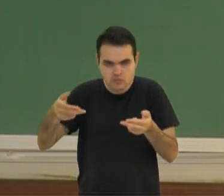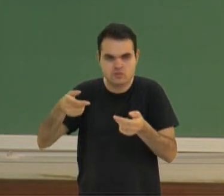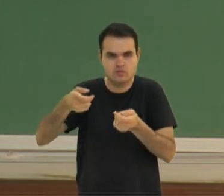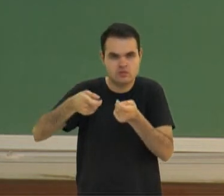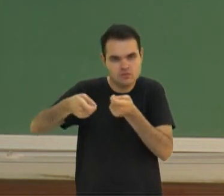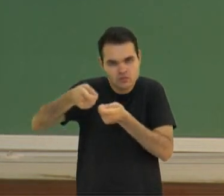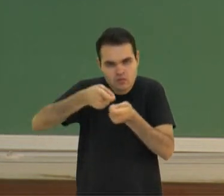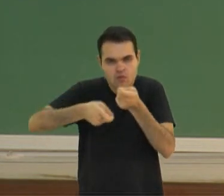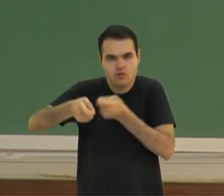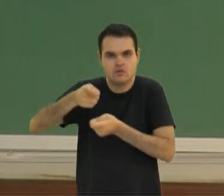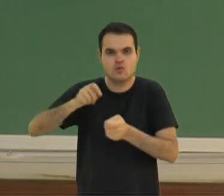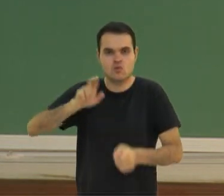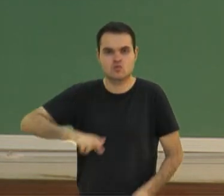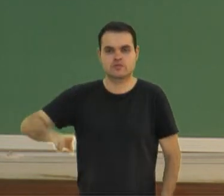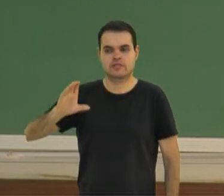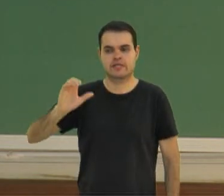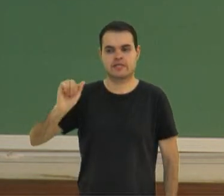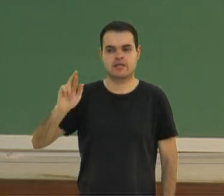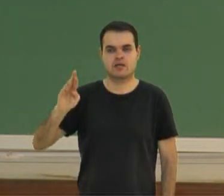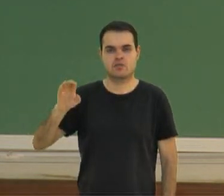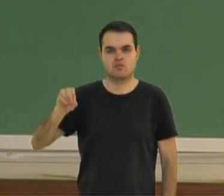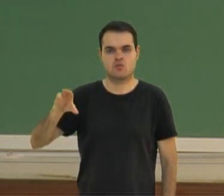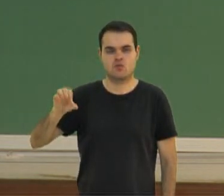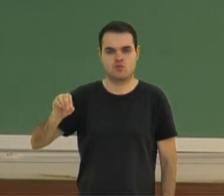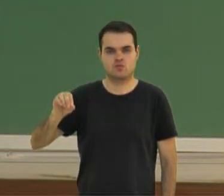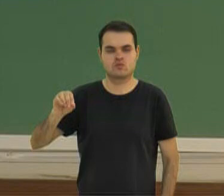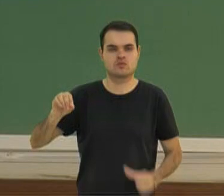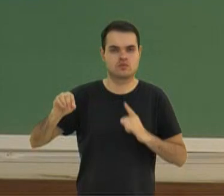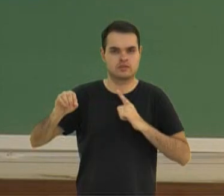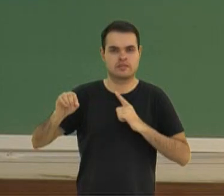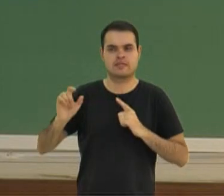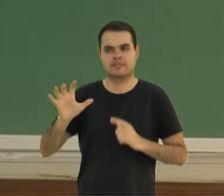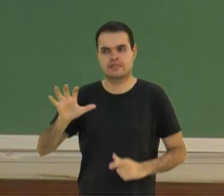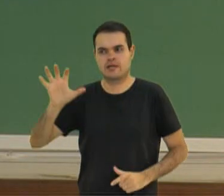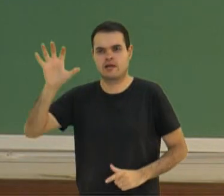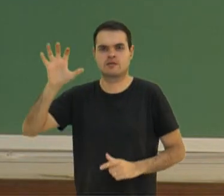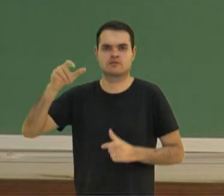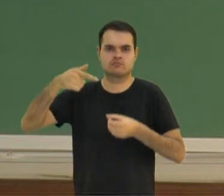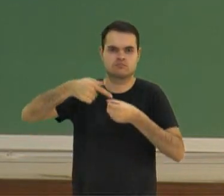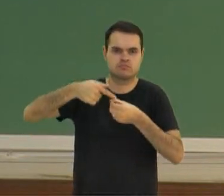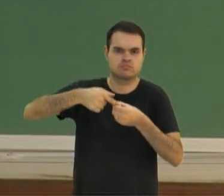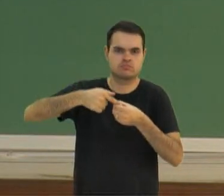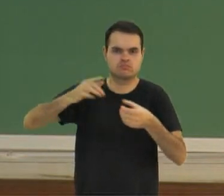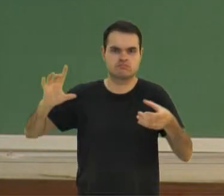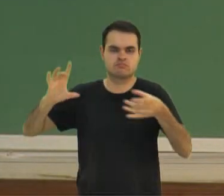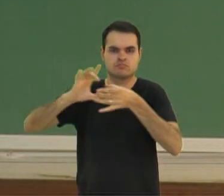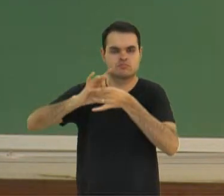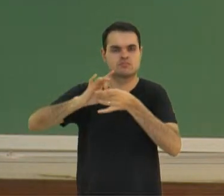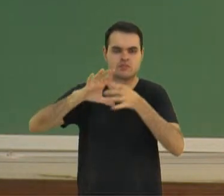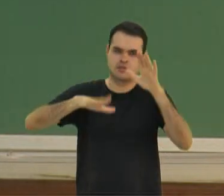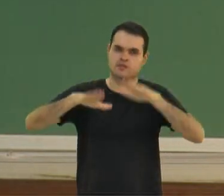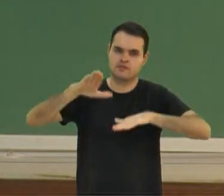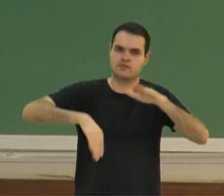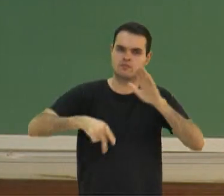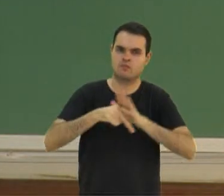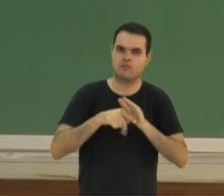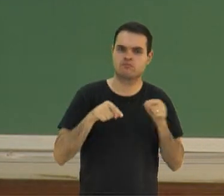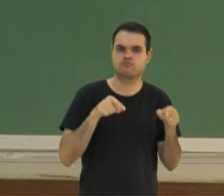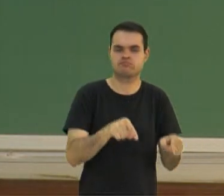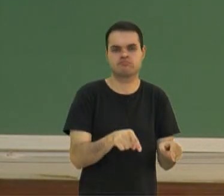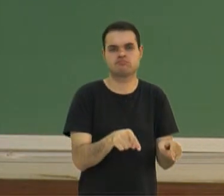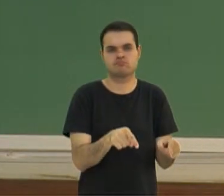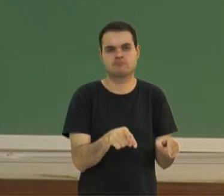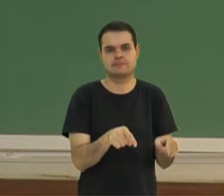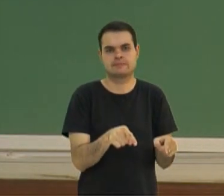a utilização do gás, de gases e combustíveis oriundos, muitas vezes